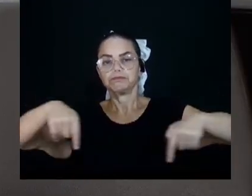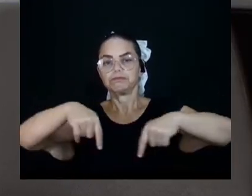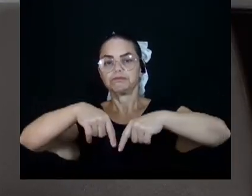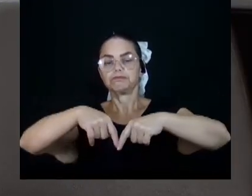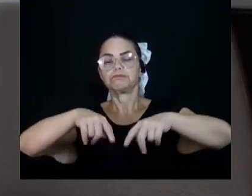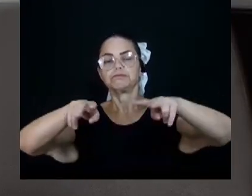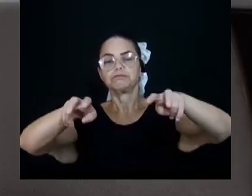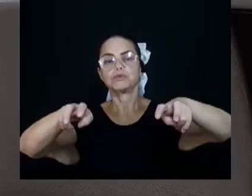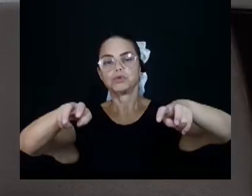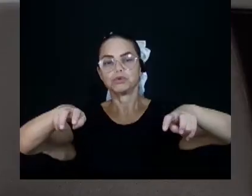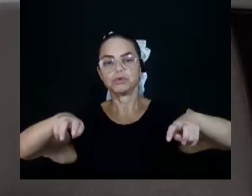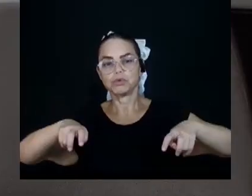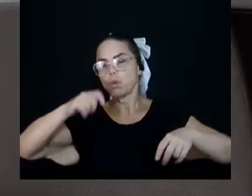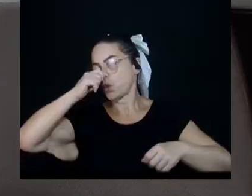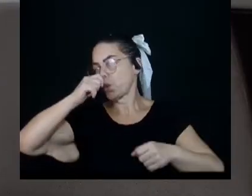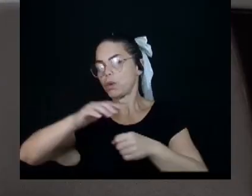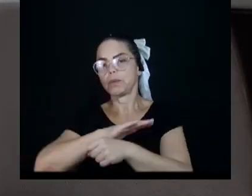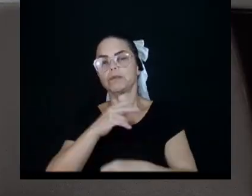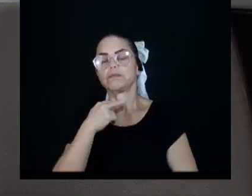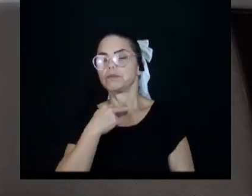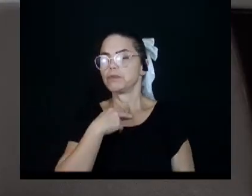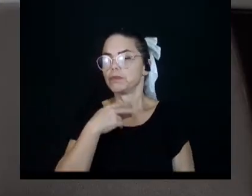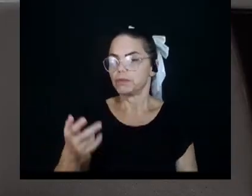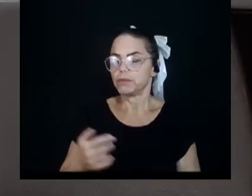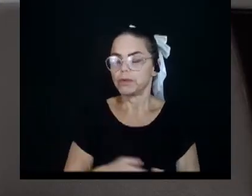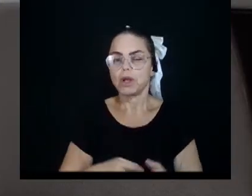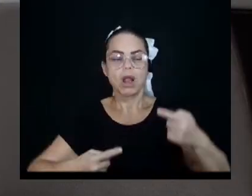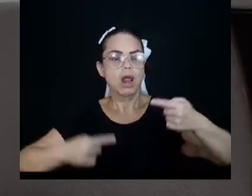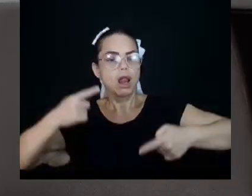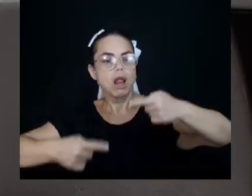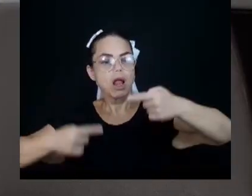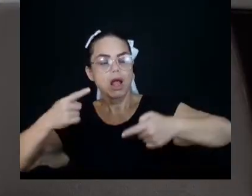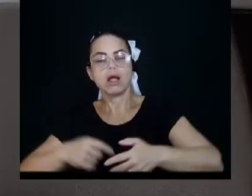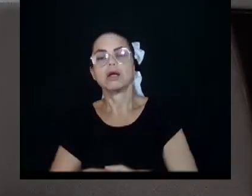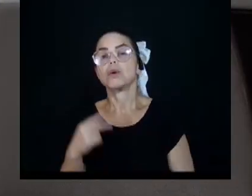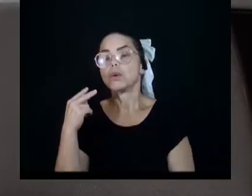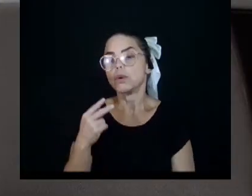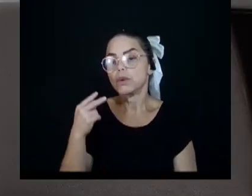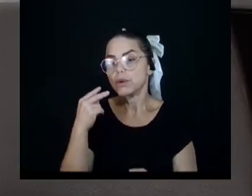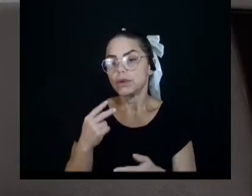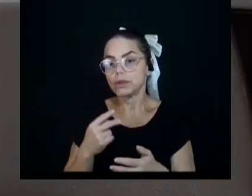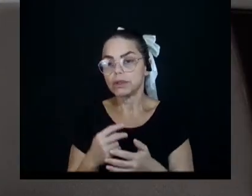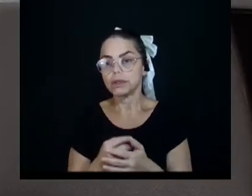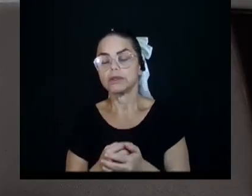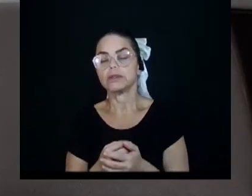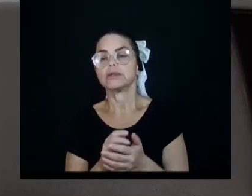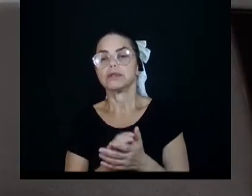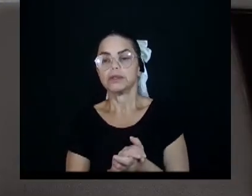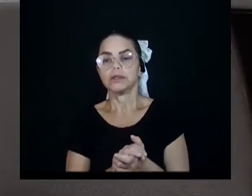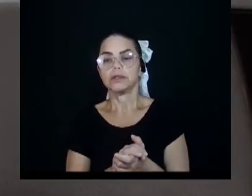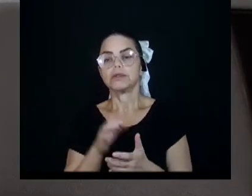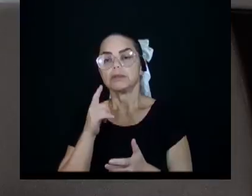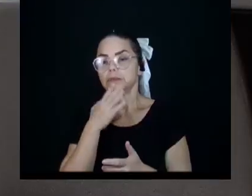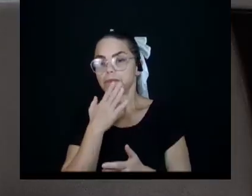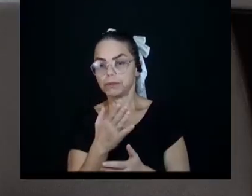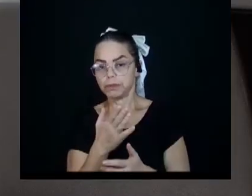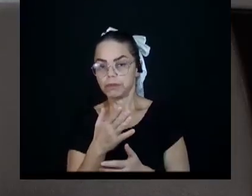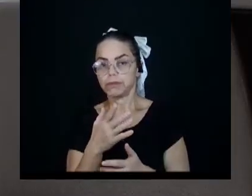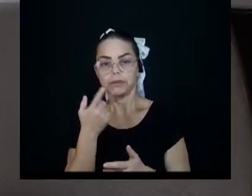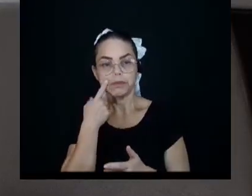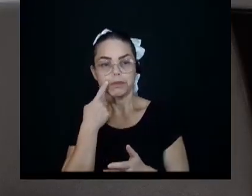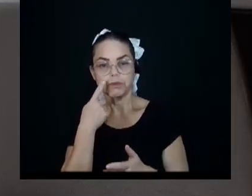também teve uma discussão, né, vereador, inclusive na última atualização, o senhor pediu vistas, né, desse